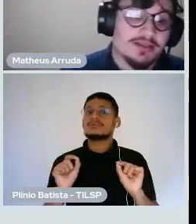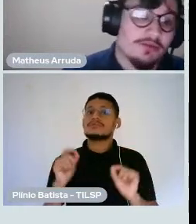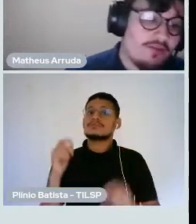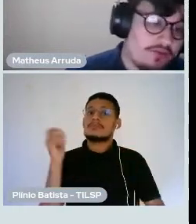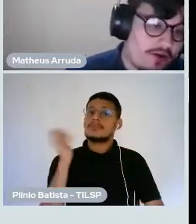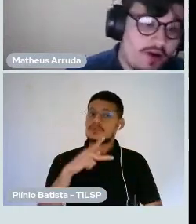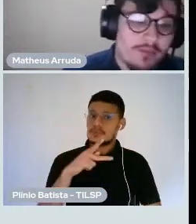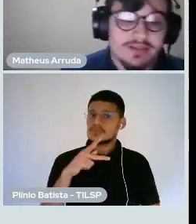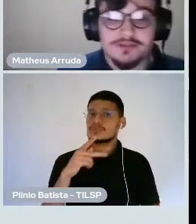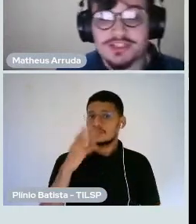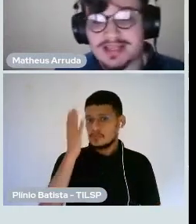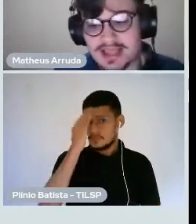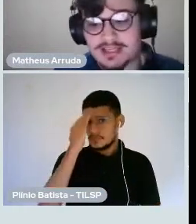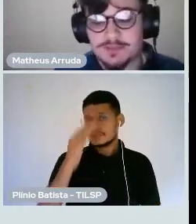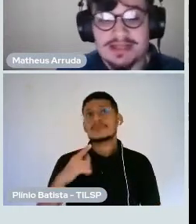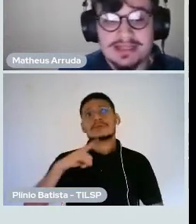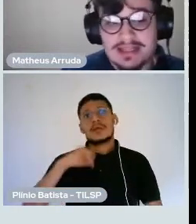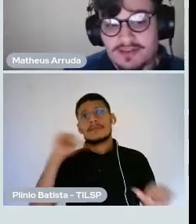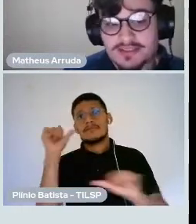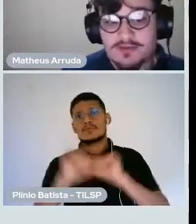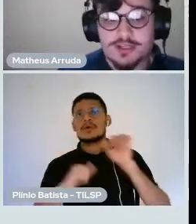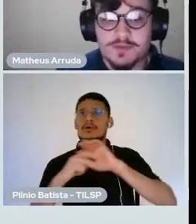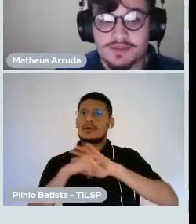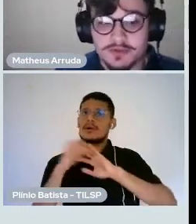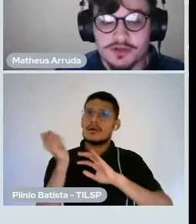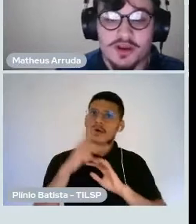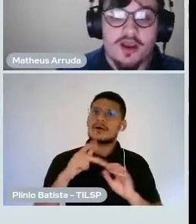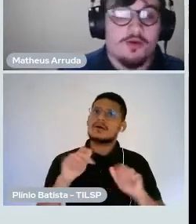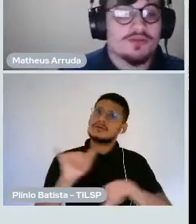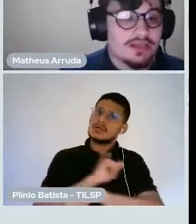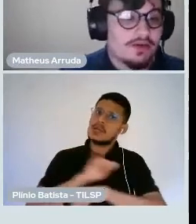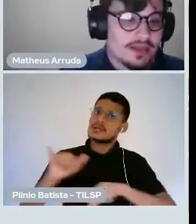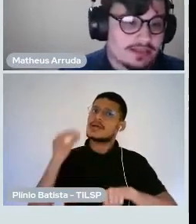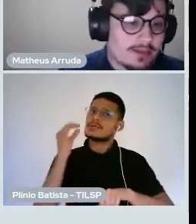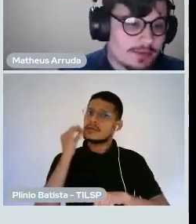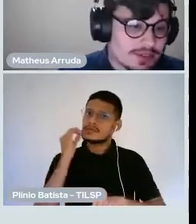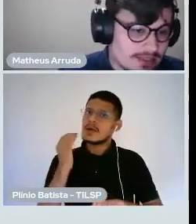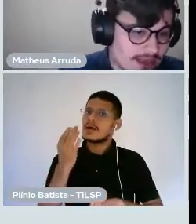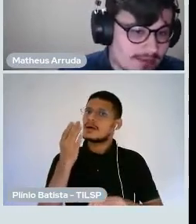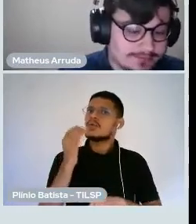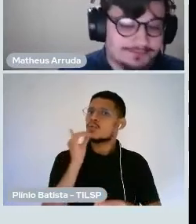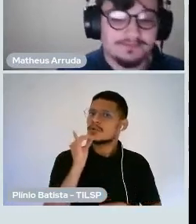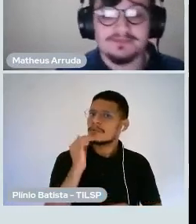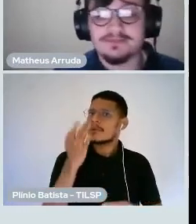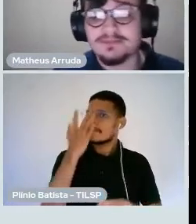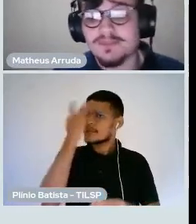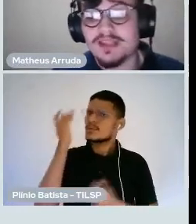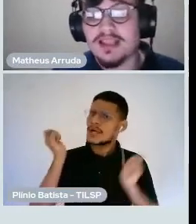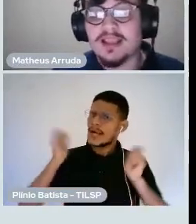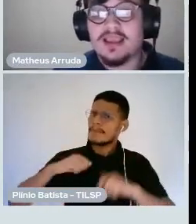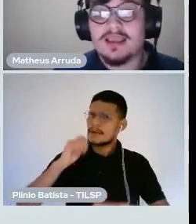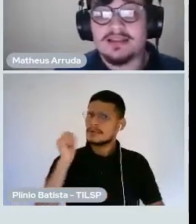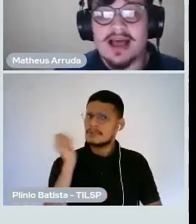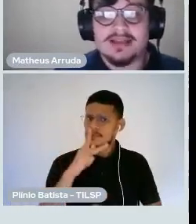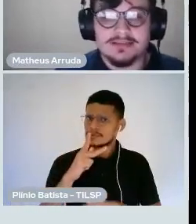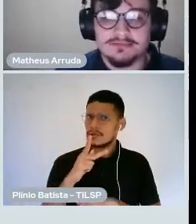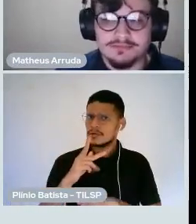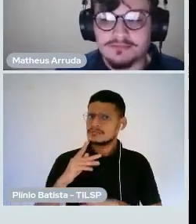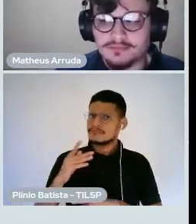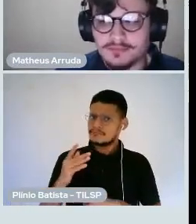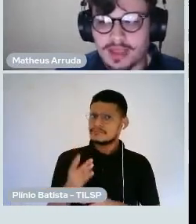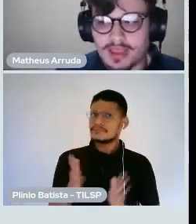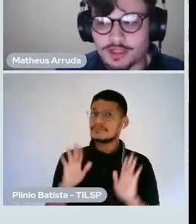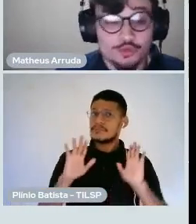aposentadoria. São reformas, são estratégias para tentar fazer com que as pessoas consigam ainda se aposentar em